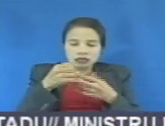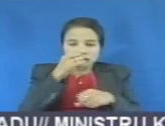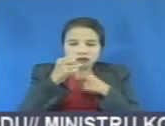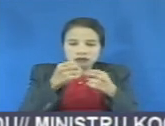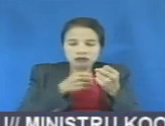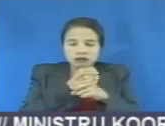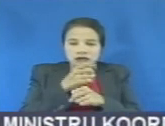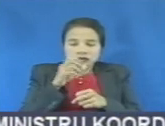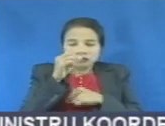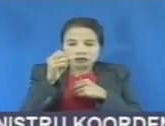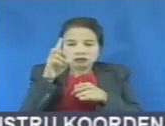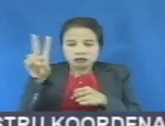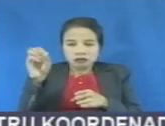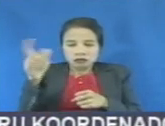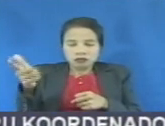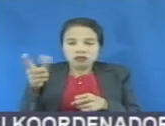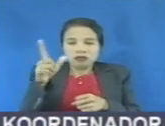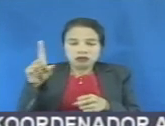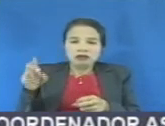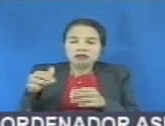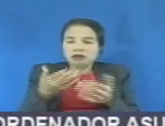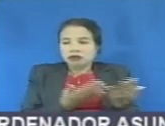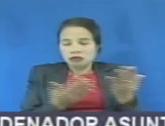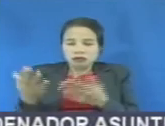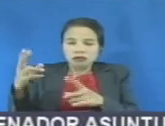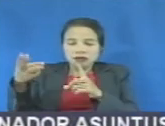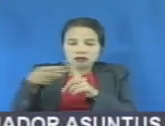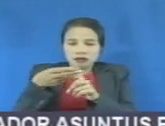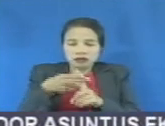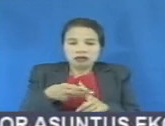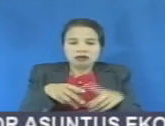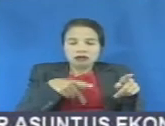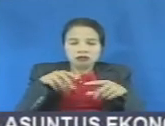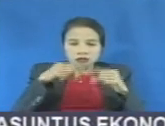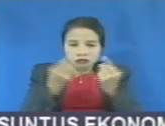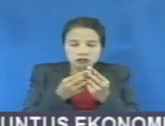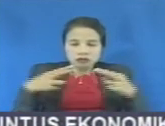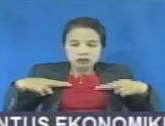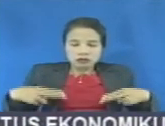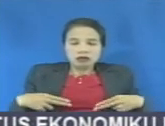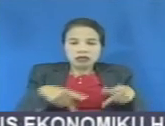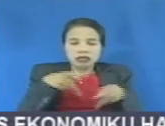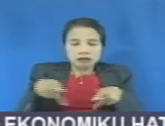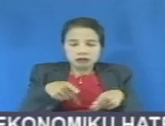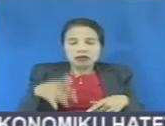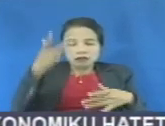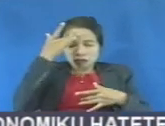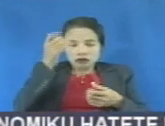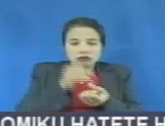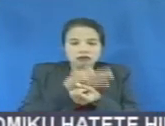Hotel Novo Horizonte. No equipa Serviço Ministério Saúde detecta cidadão Hirakne confirmado